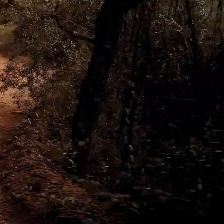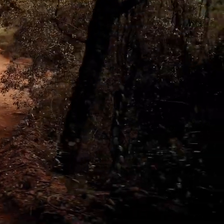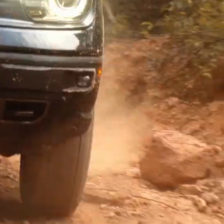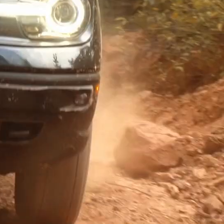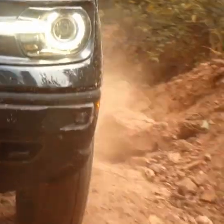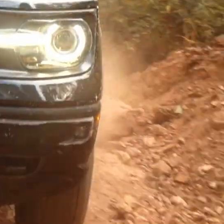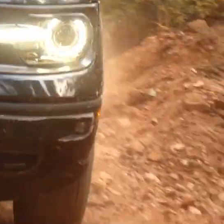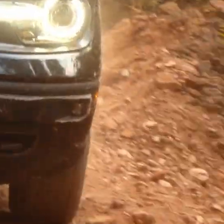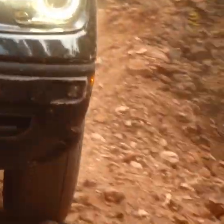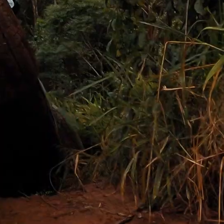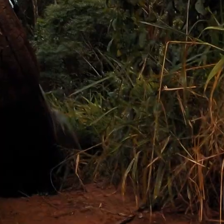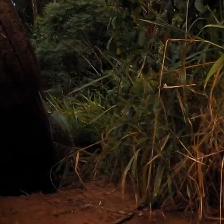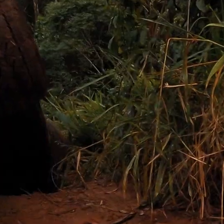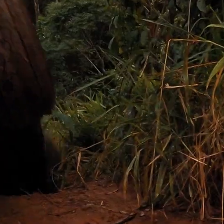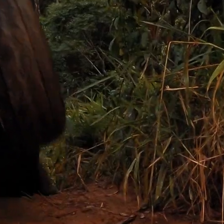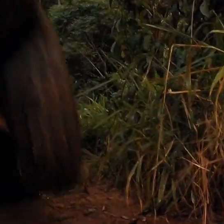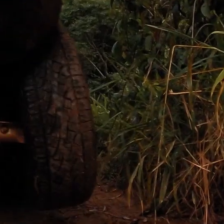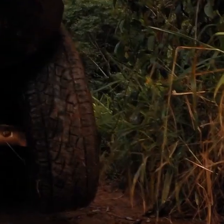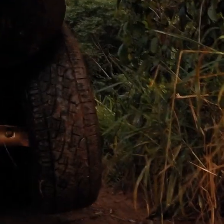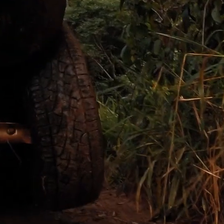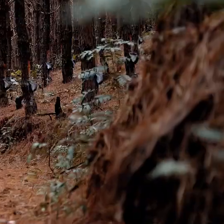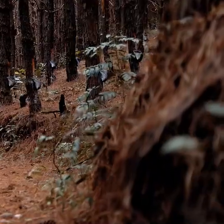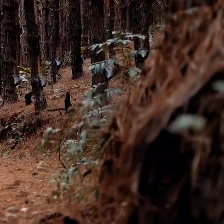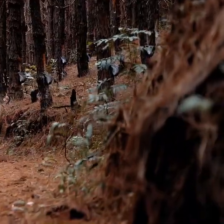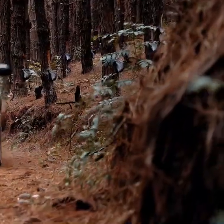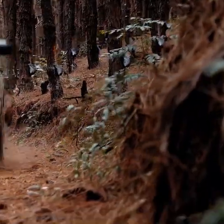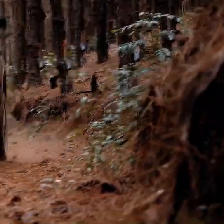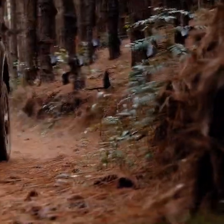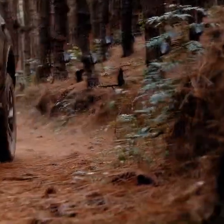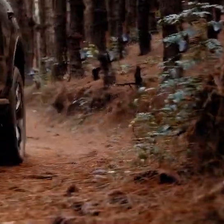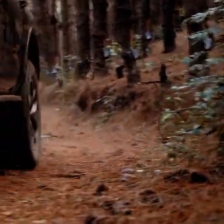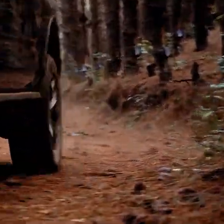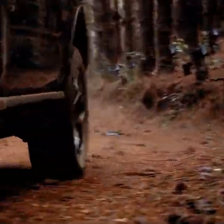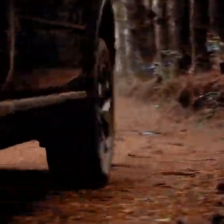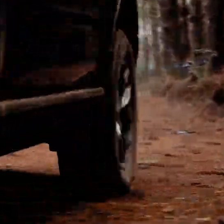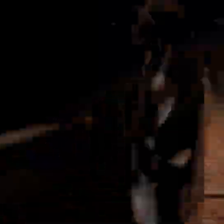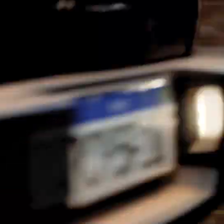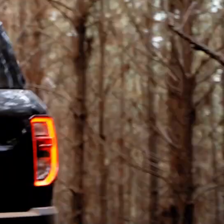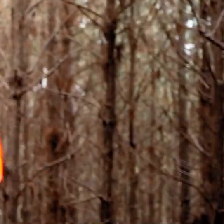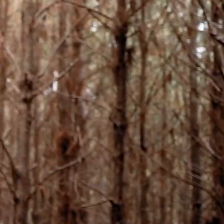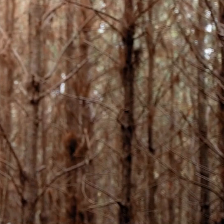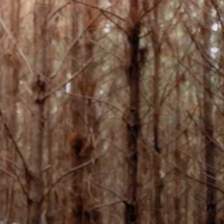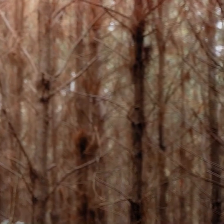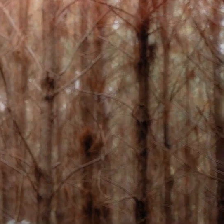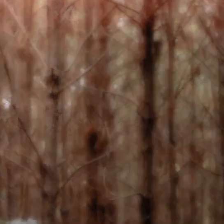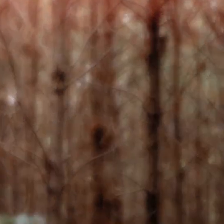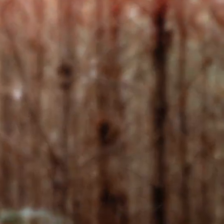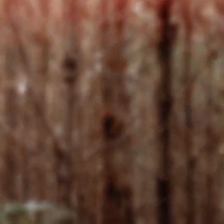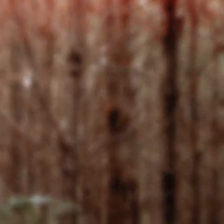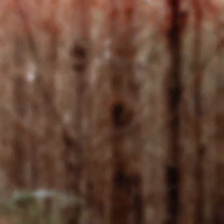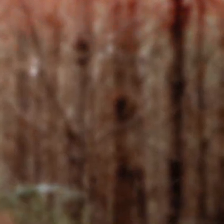Brasil, descreve o Bronco Sport preto ou cinza da Ford, escrito em vermelho, Autoline.